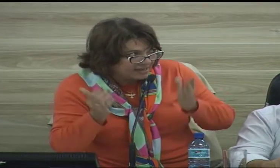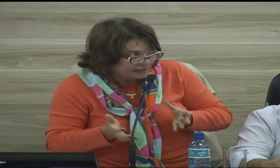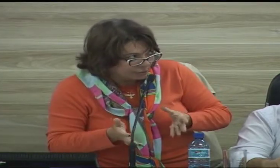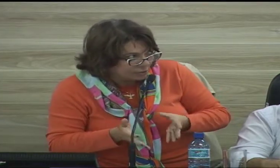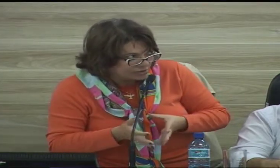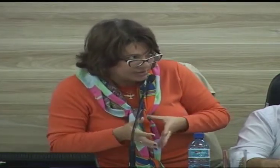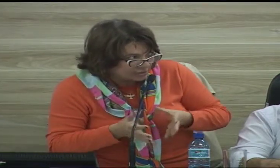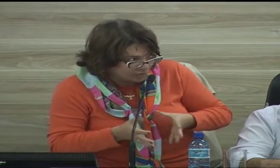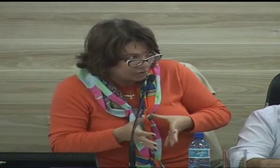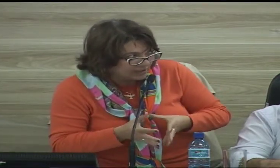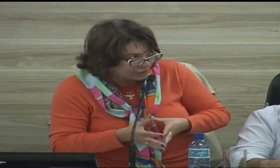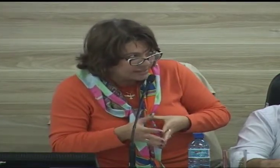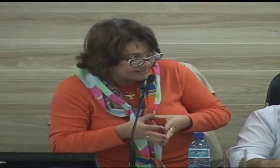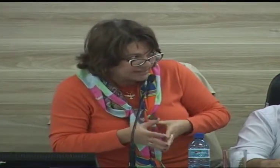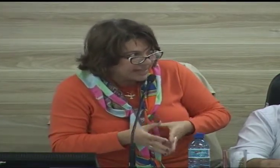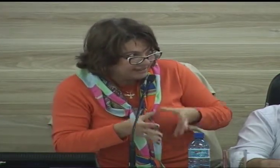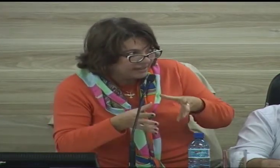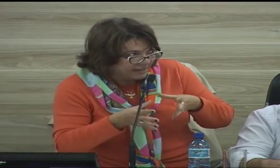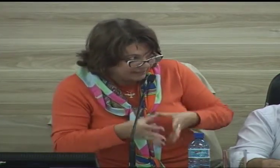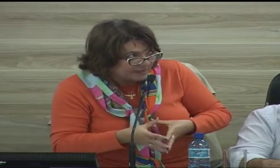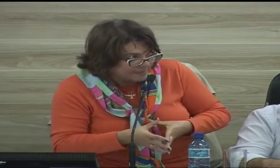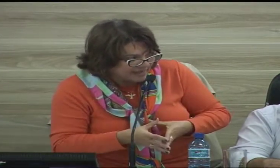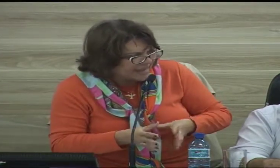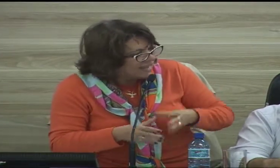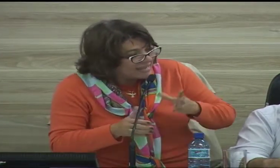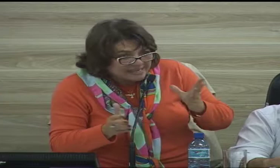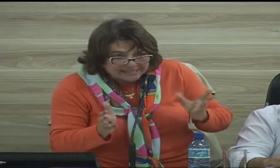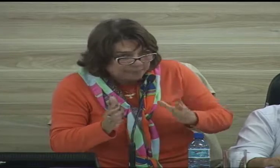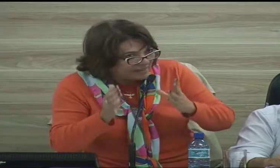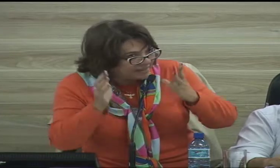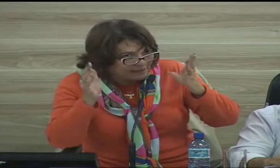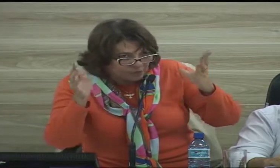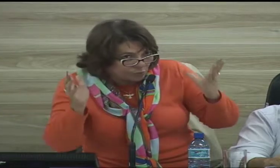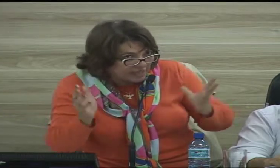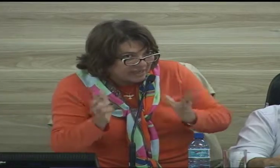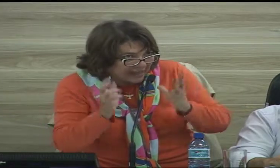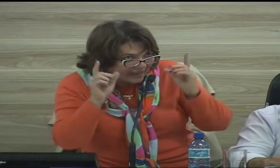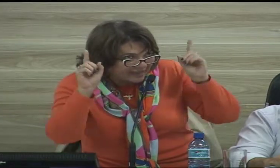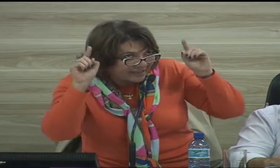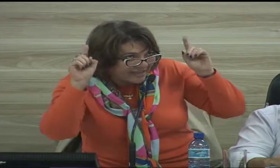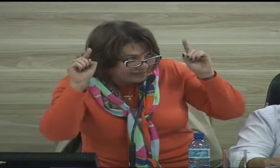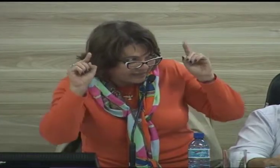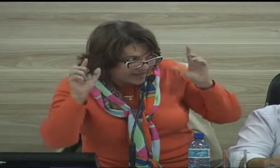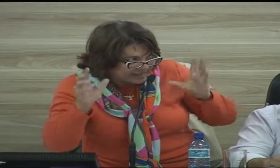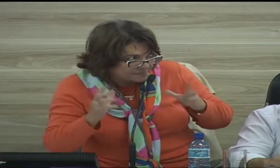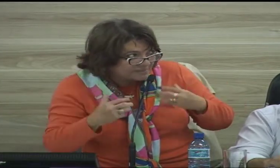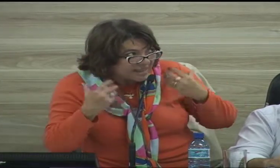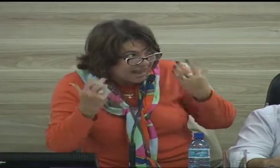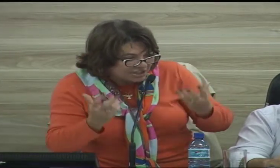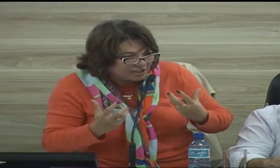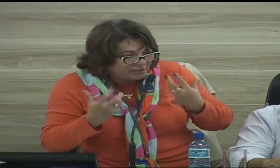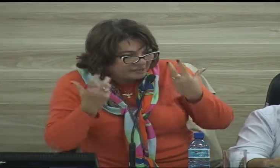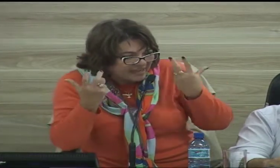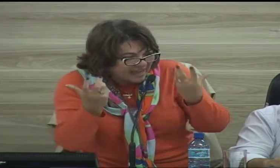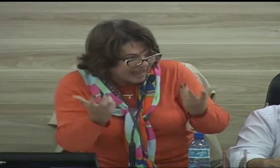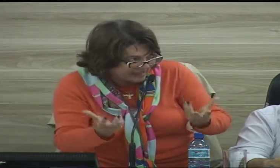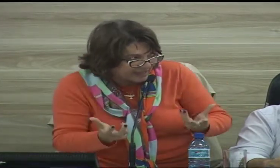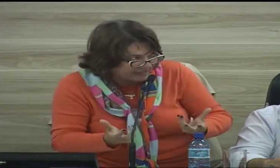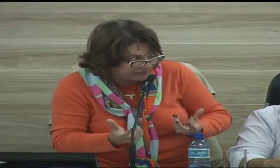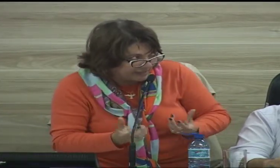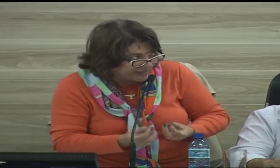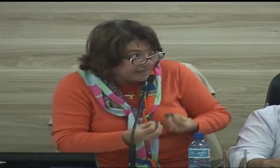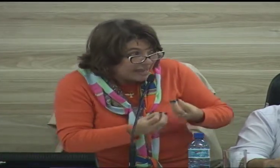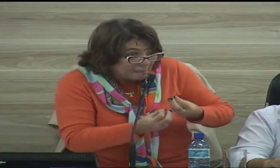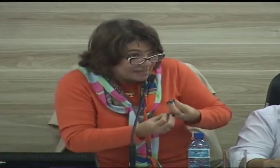cidade, não só na nossa cidade de Limeira, independente do que quer que, entre aspas, a gente venha a